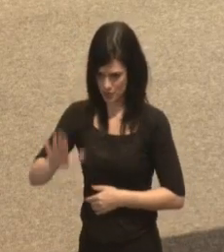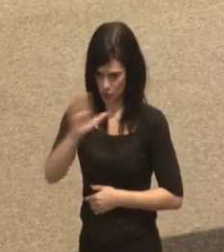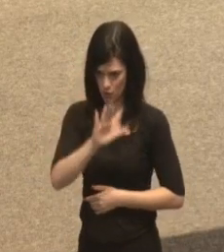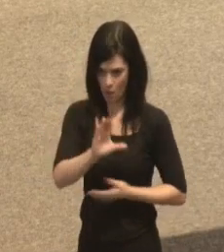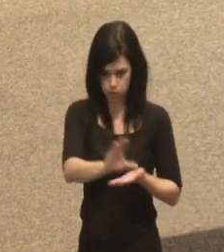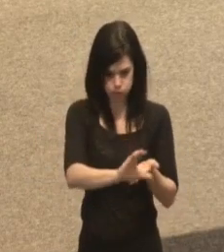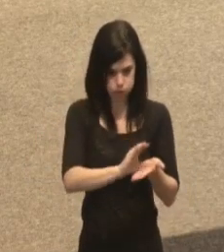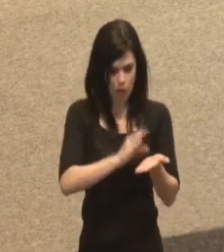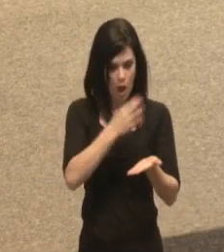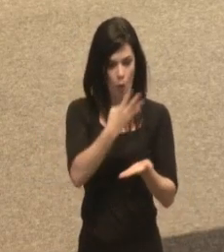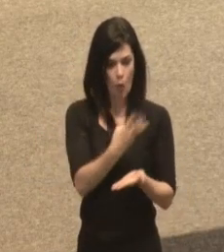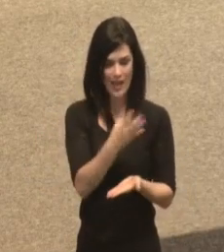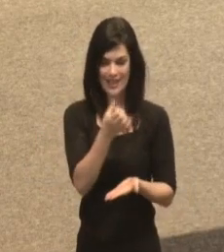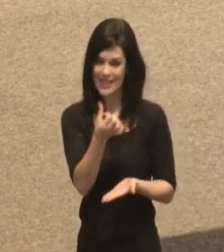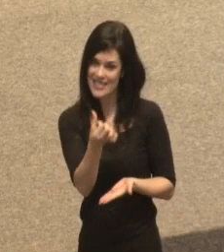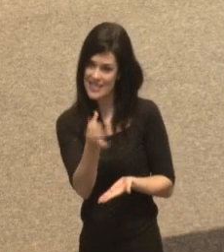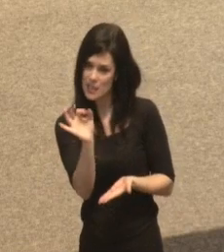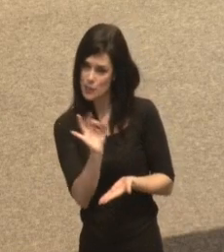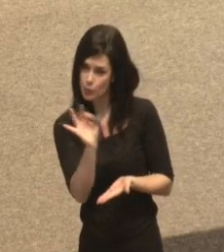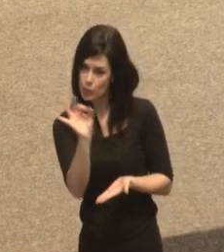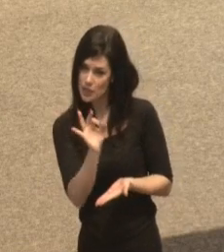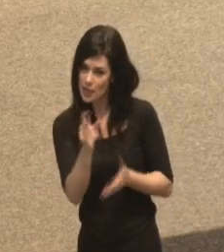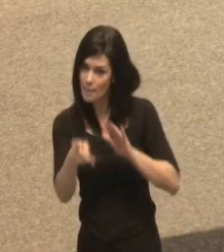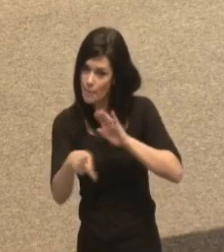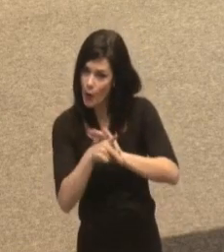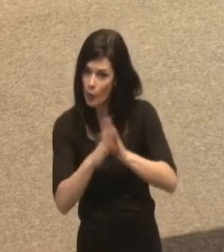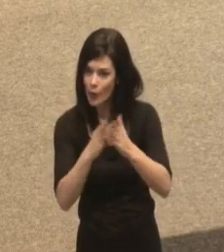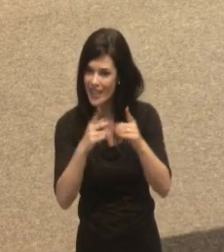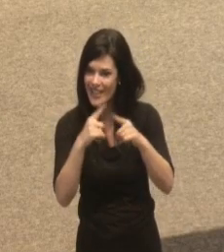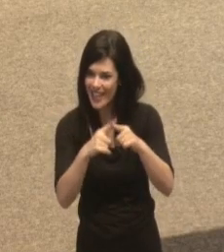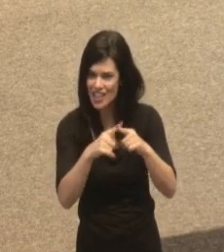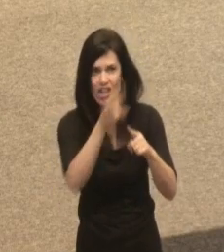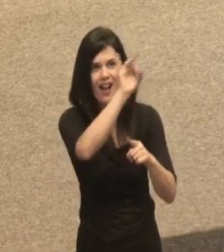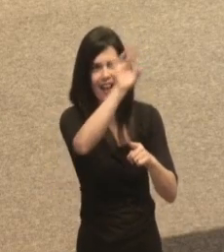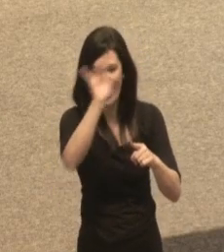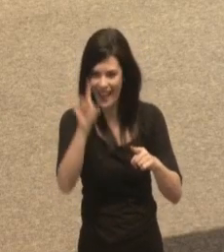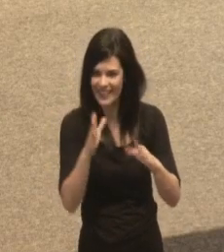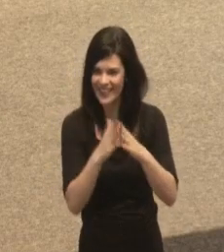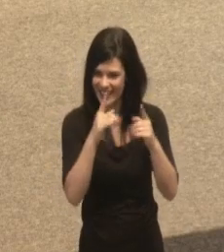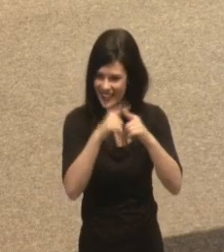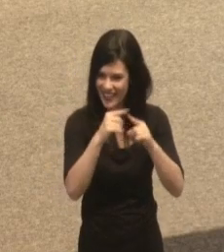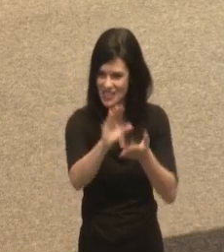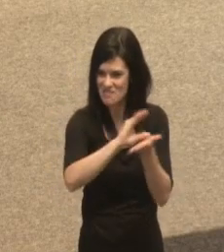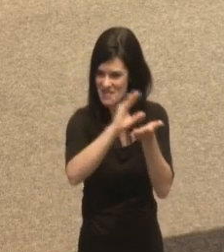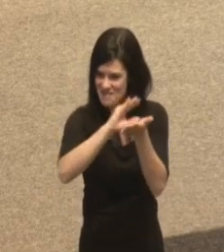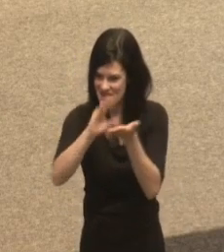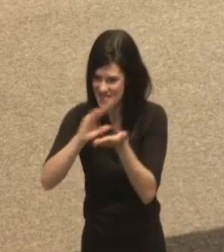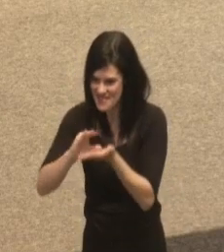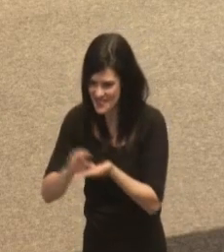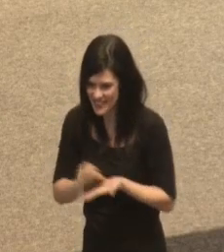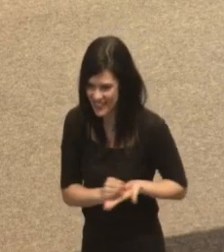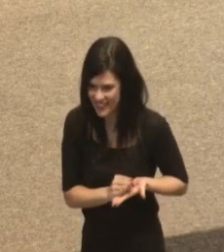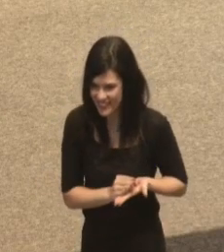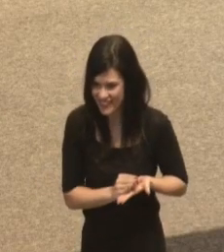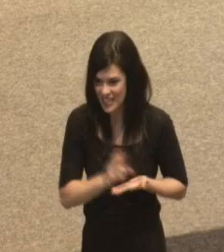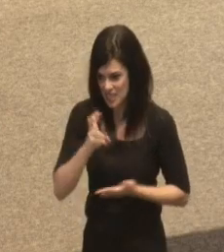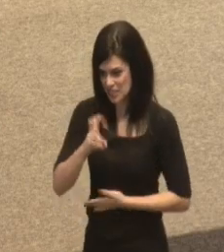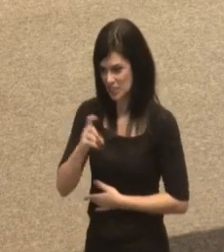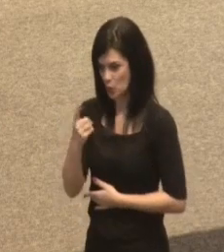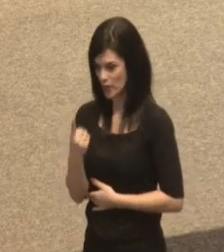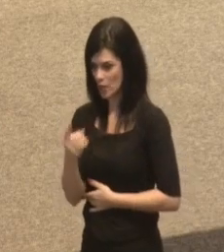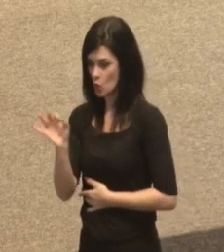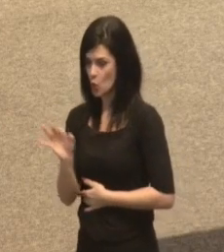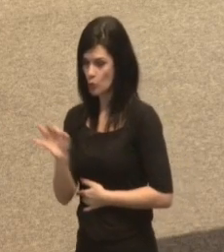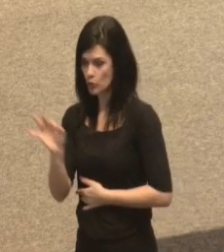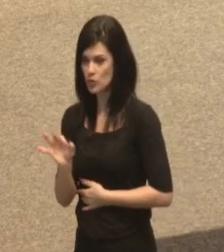vem das ofertas que as igrejas levantam nesse período de campanha. E os outros 51% vem do PAN, que